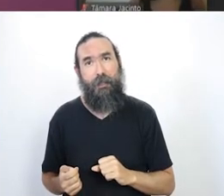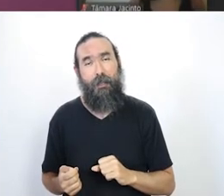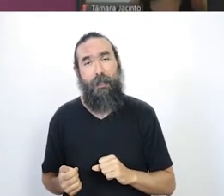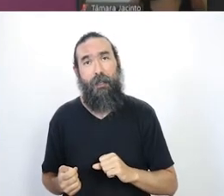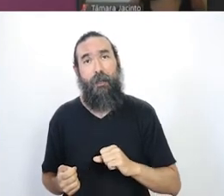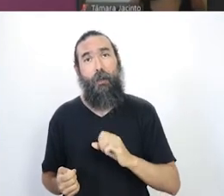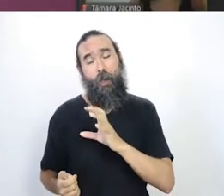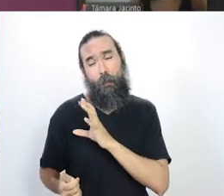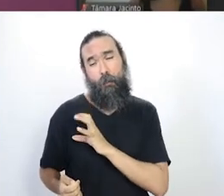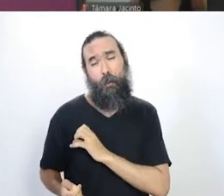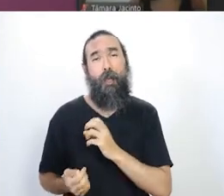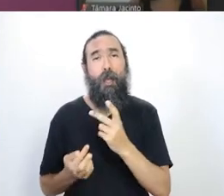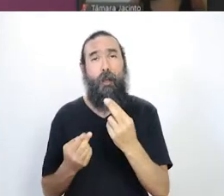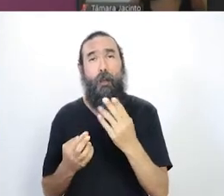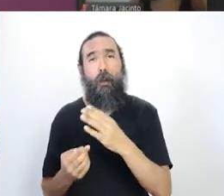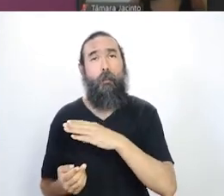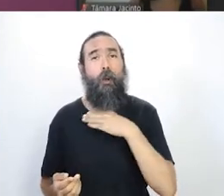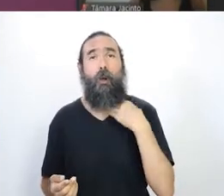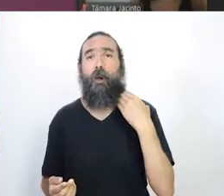ninguém sabe quando vem.